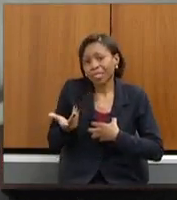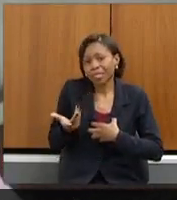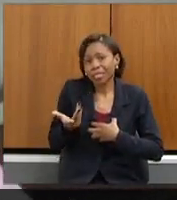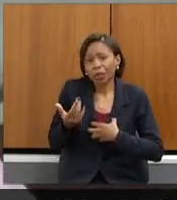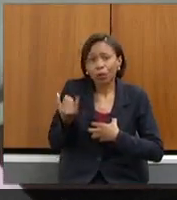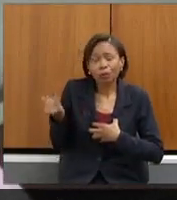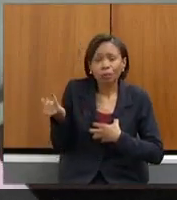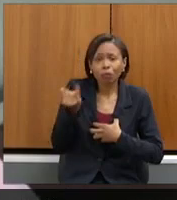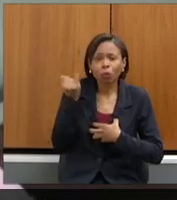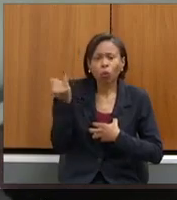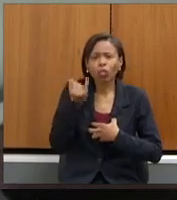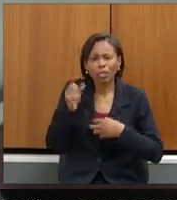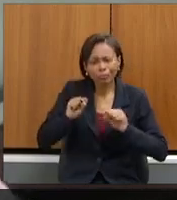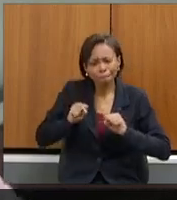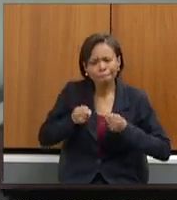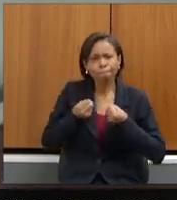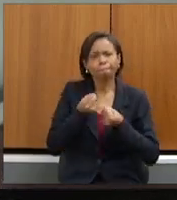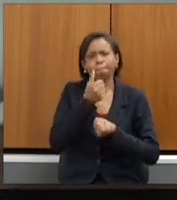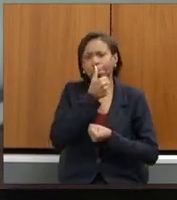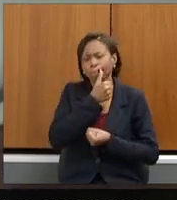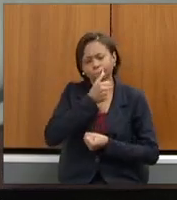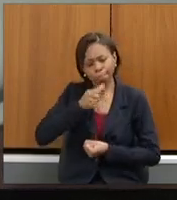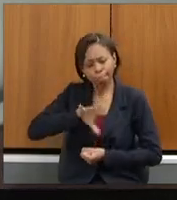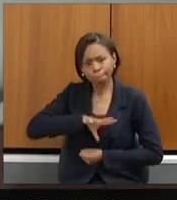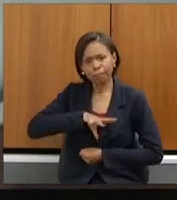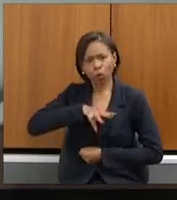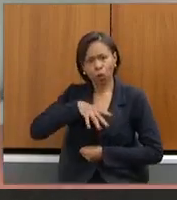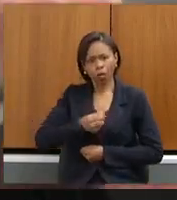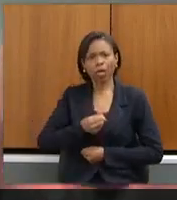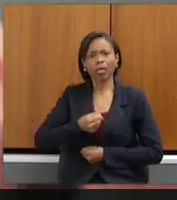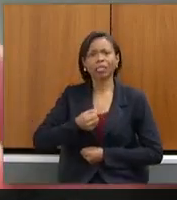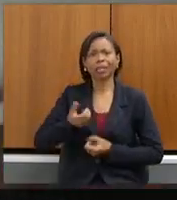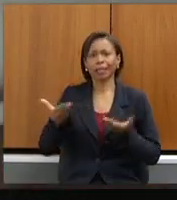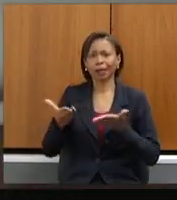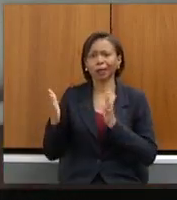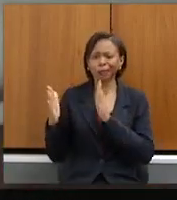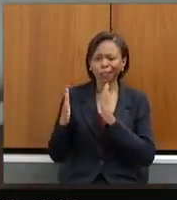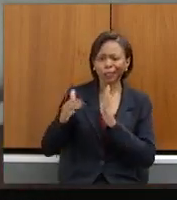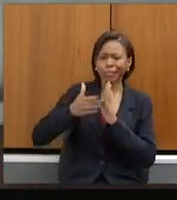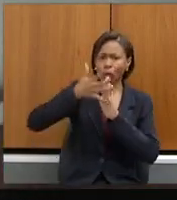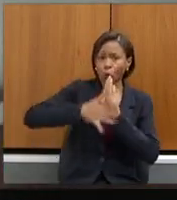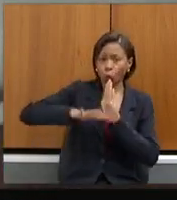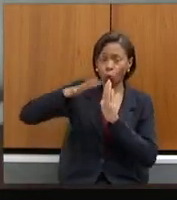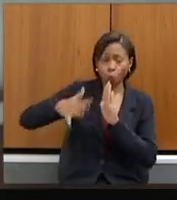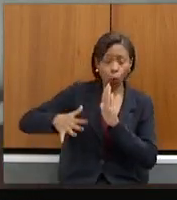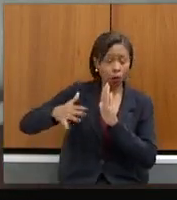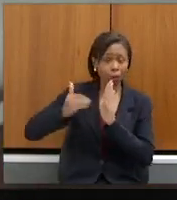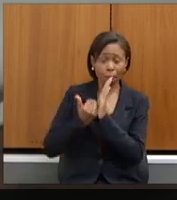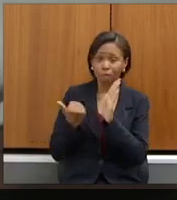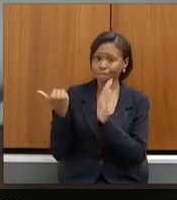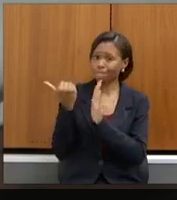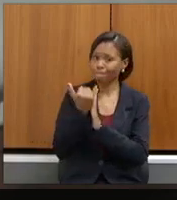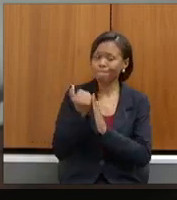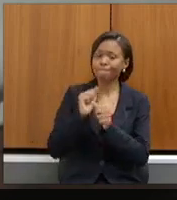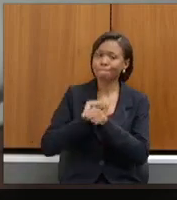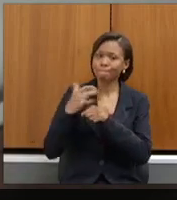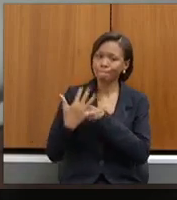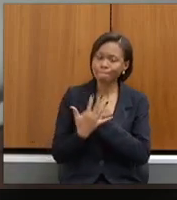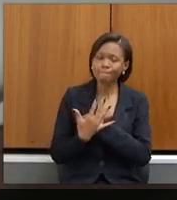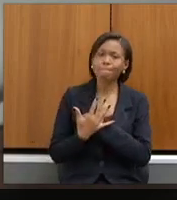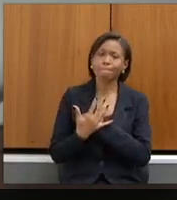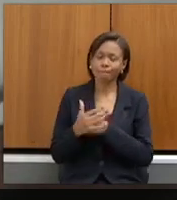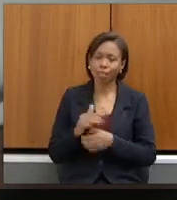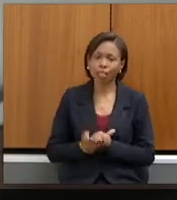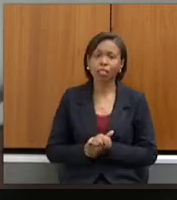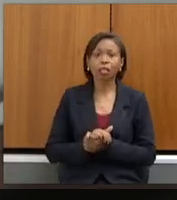lugar dia com força coragem e se segunda onda de pandemia e tem uma cidade o nosso Padre tanta gente causado